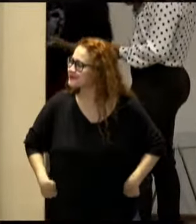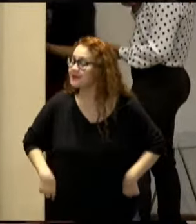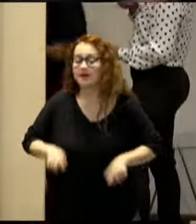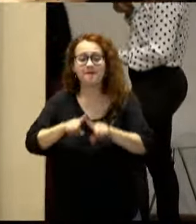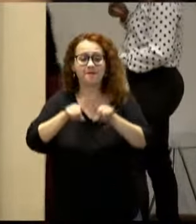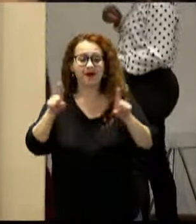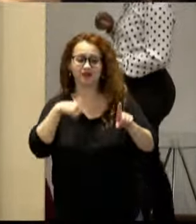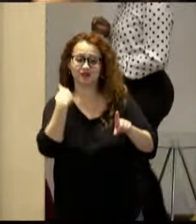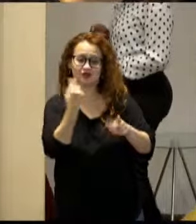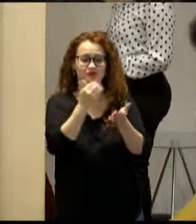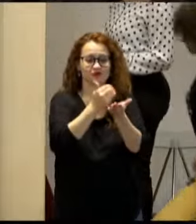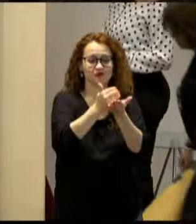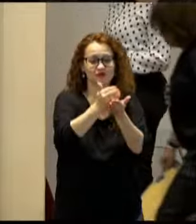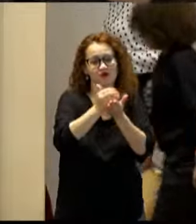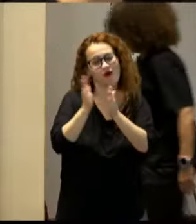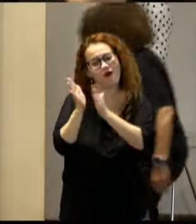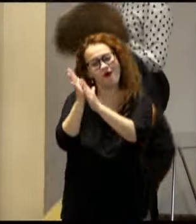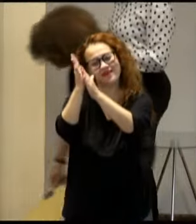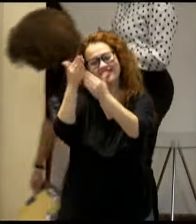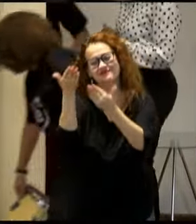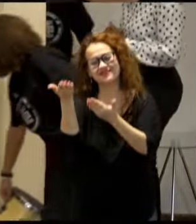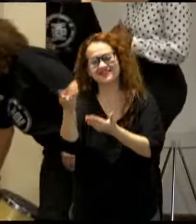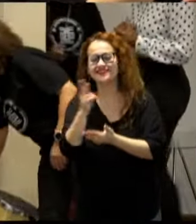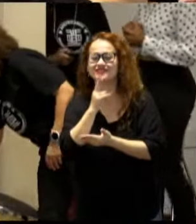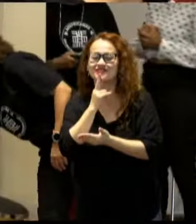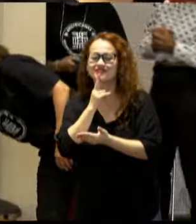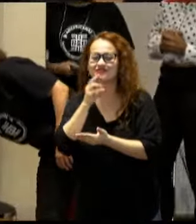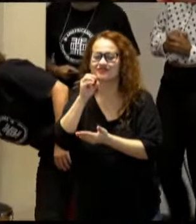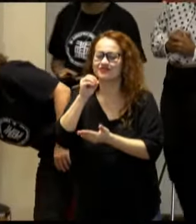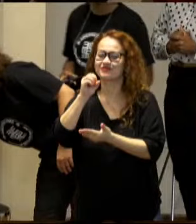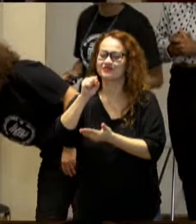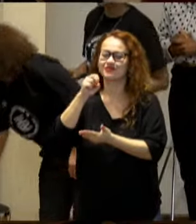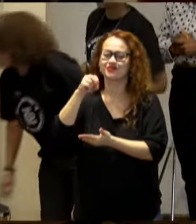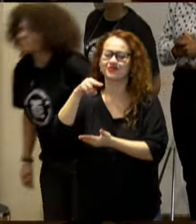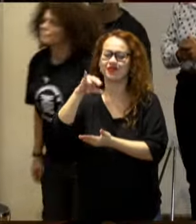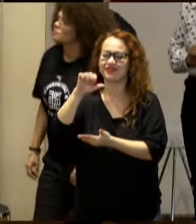Mas a gente começou a fazer uma homenagem para você.